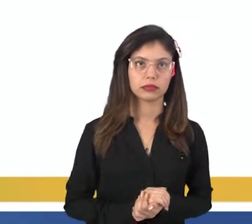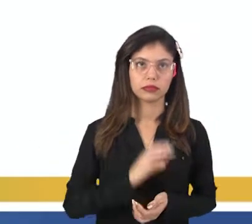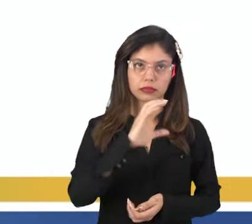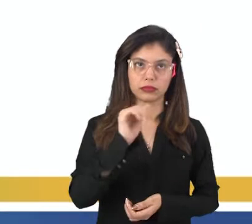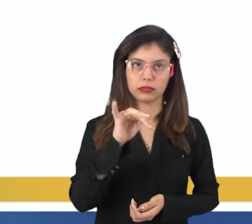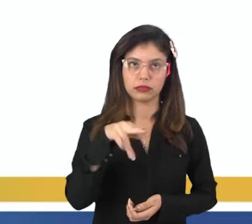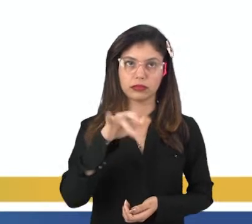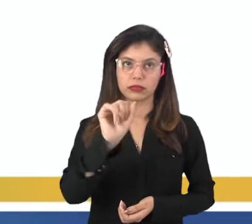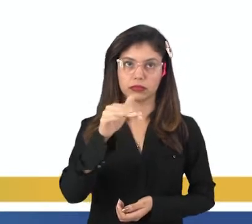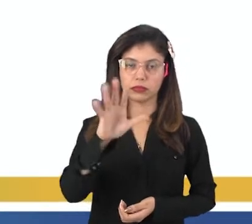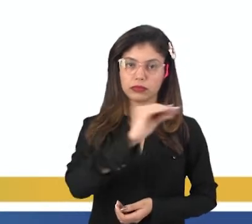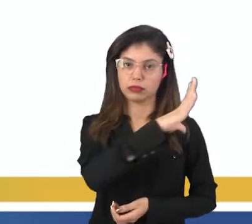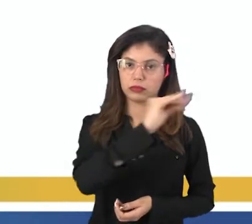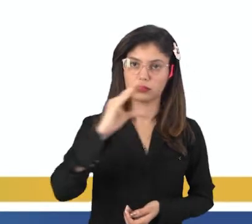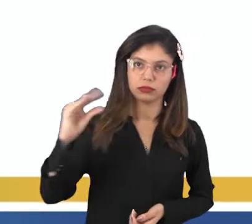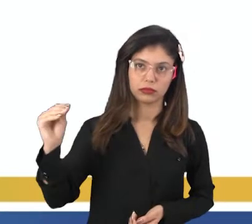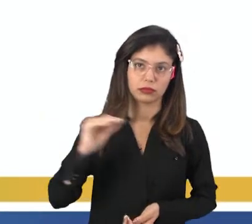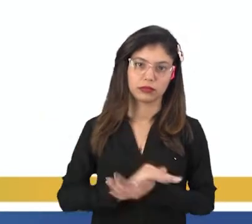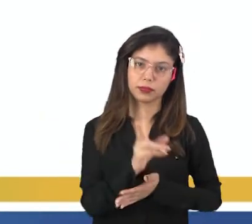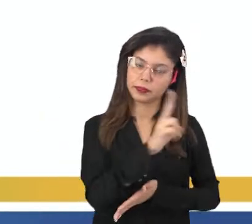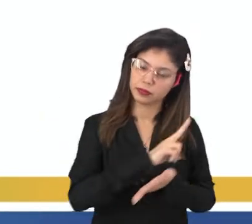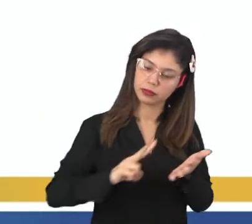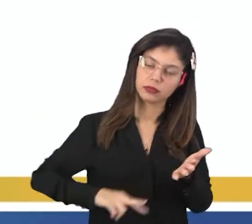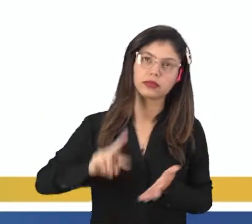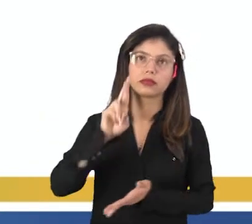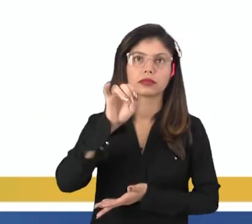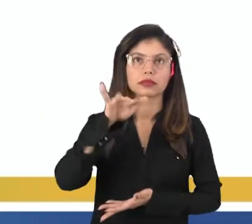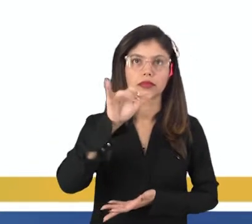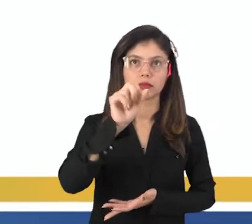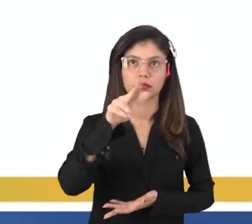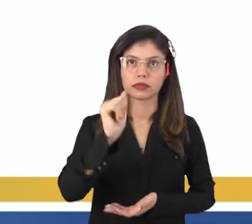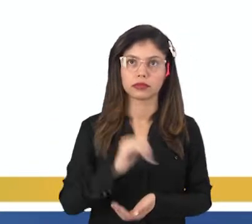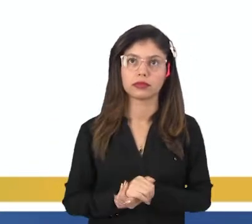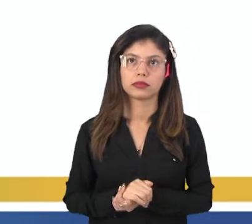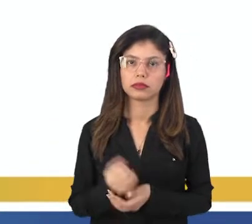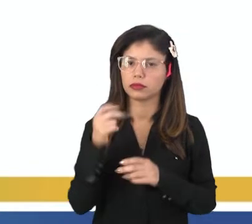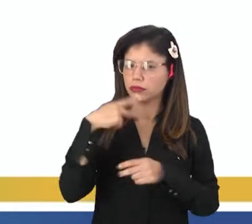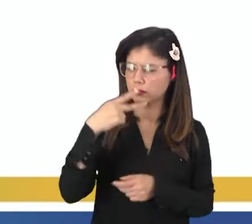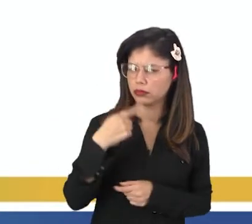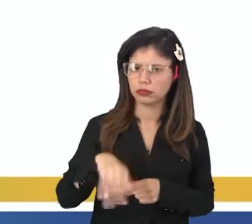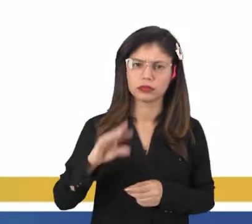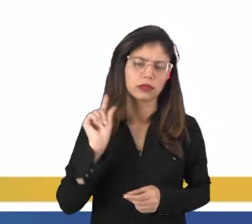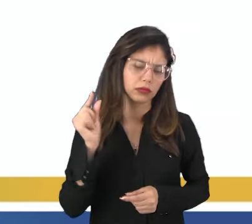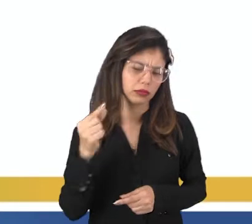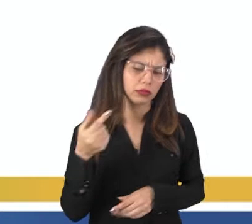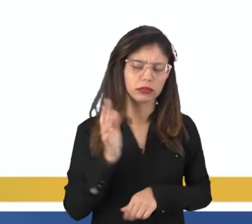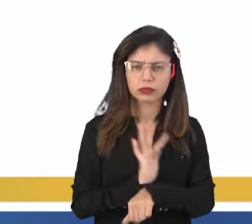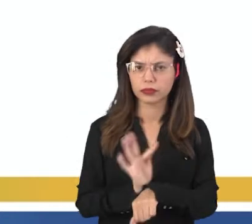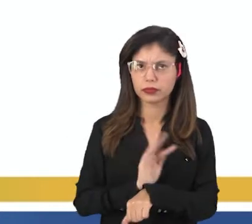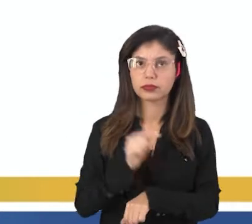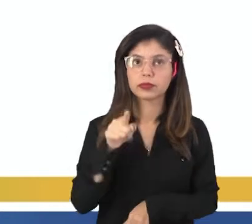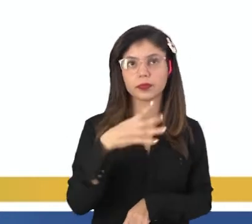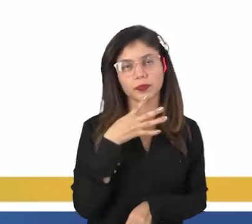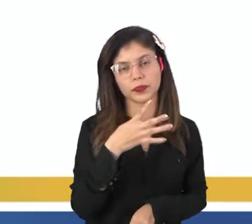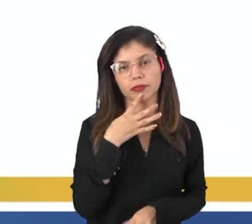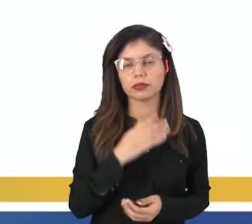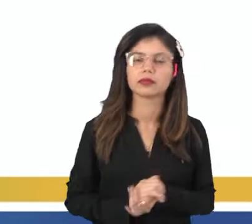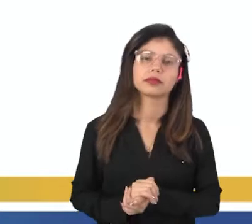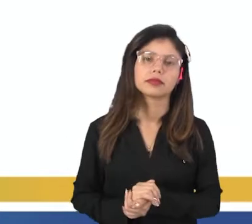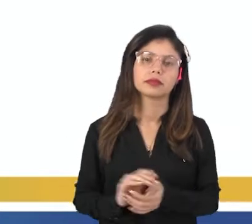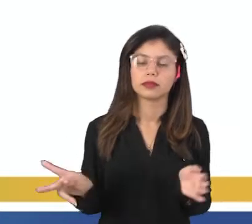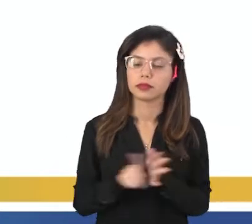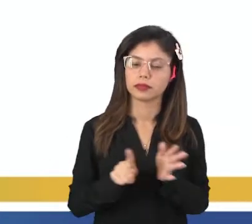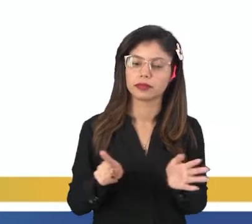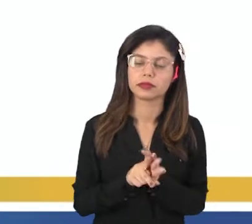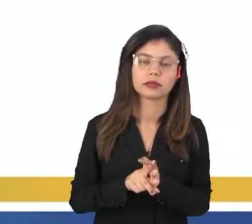Confissões de Adolescente Vamos ler uma resenha the steps Lima falando sobre esse filme aí você vai conhecer o